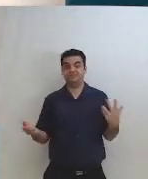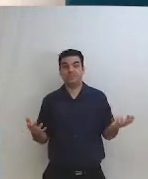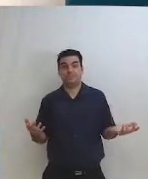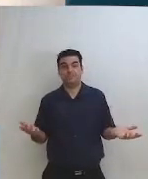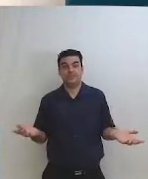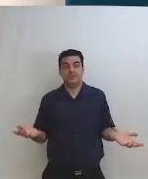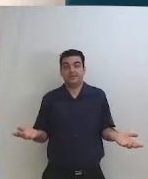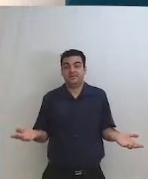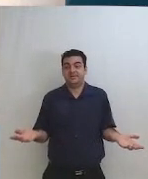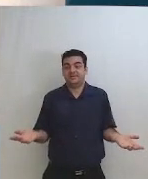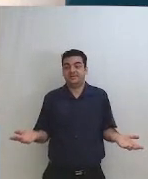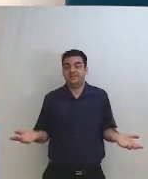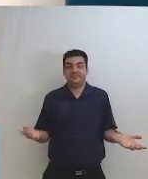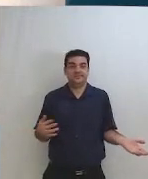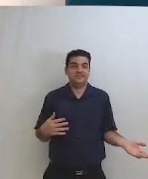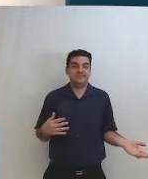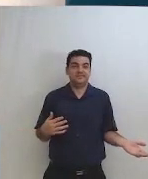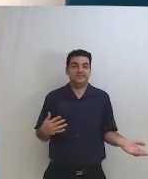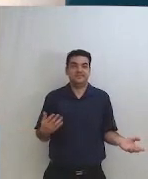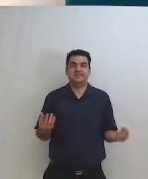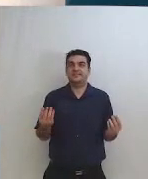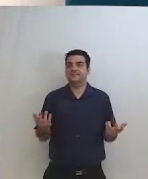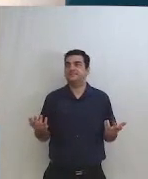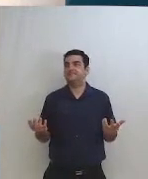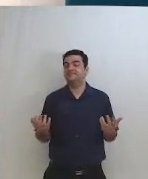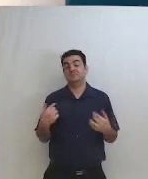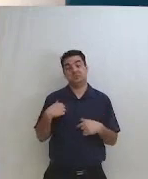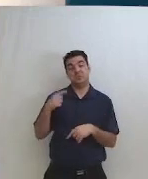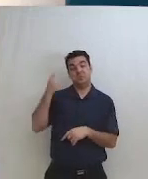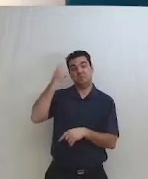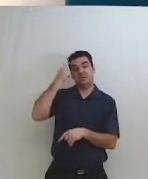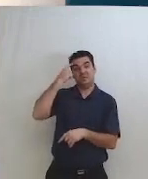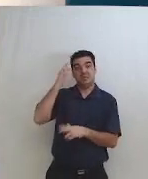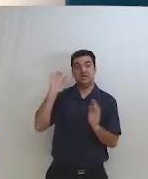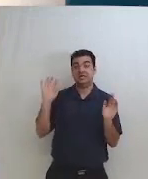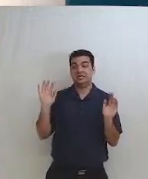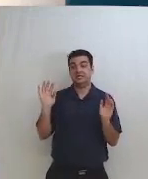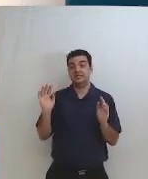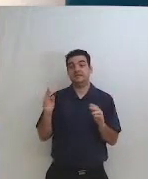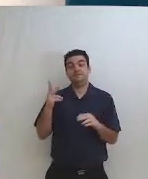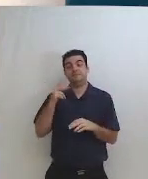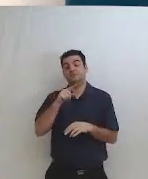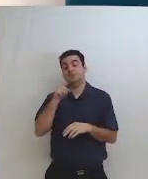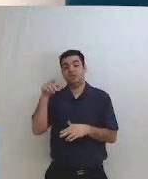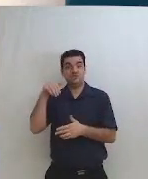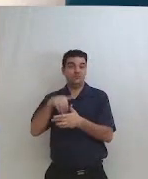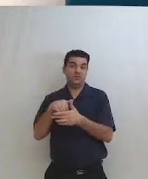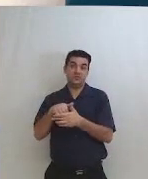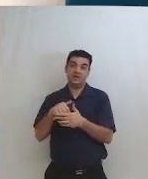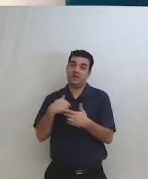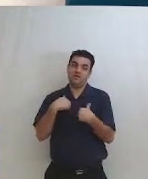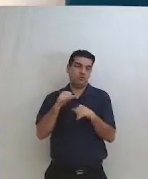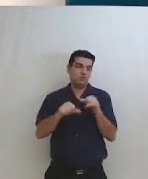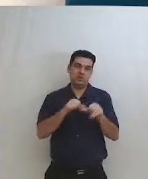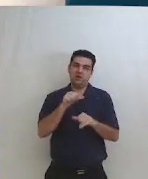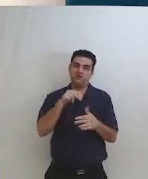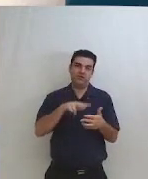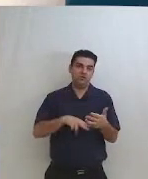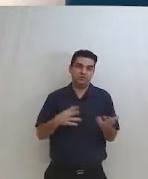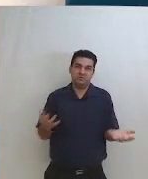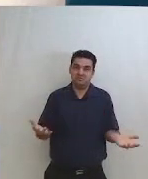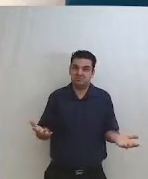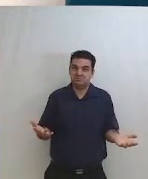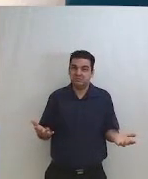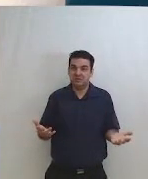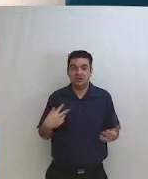alguém entendeu, ou seja, Vossa Excelência ou a ministra Laurita entenderem necessário, eu faria a leitura do voto. Aí fica a critério de